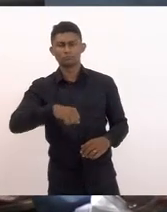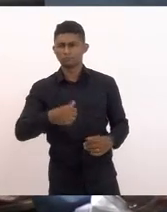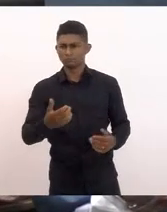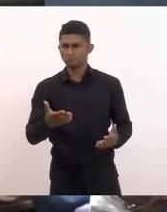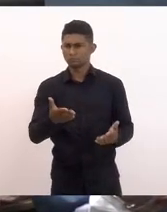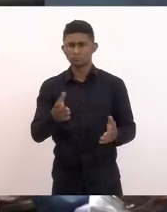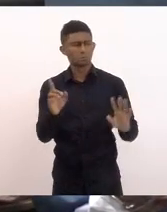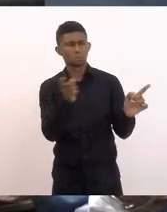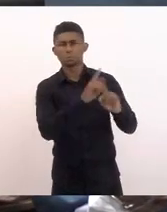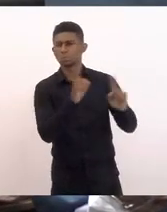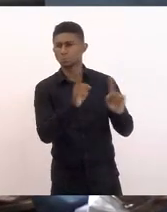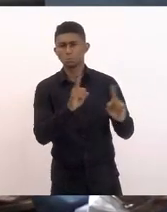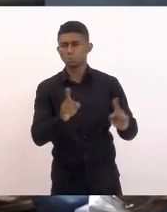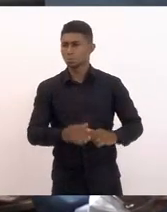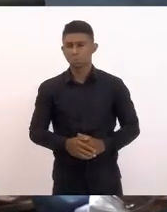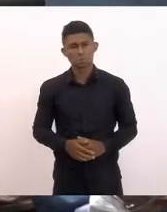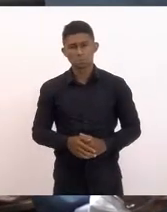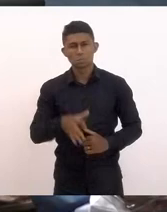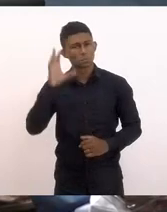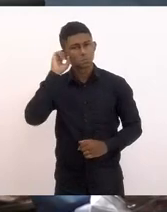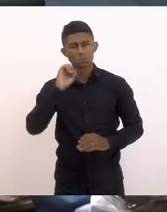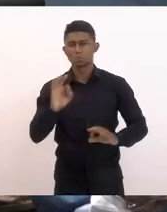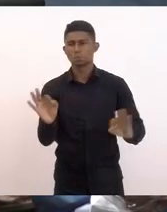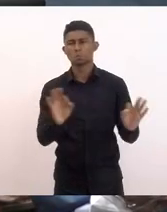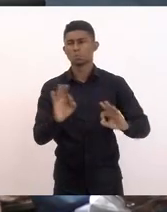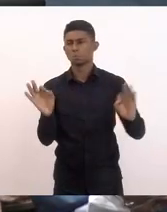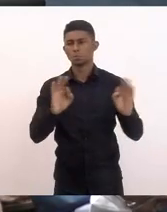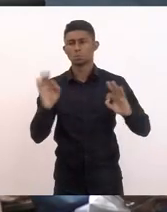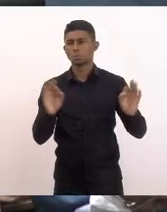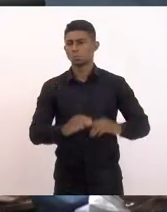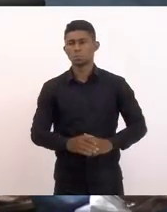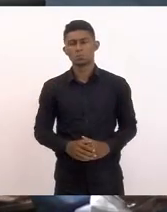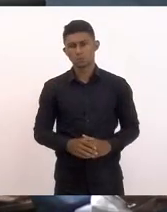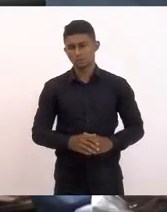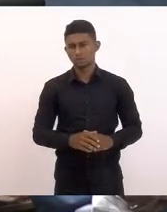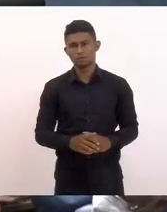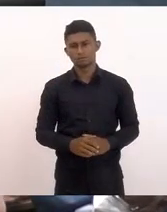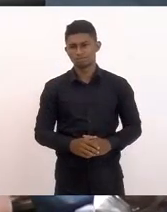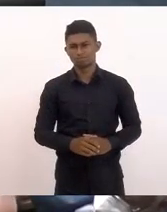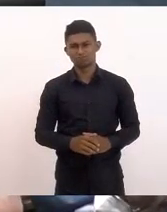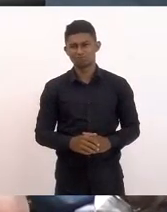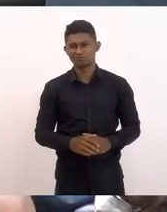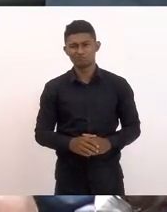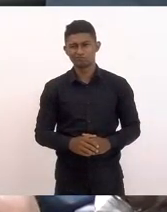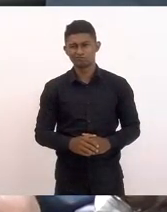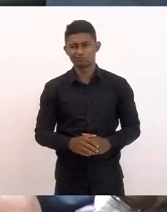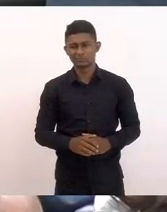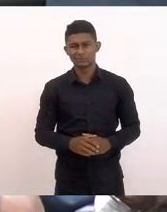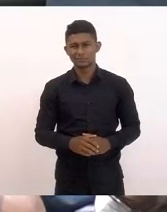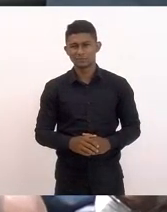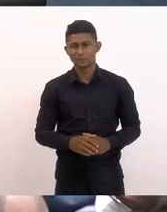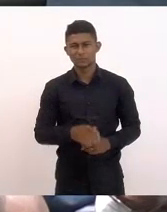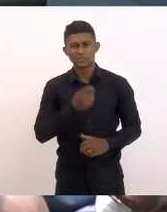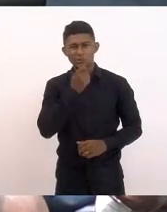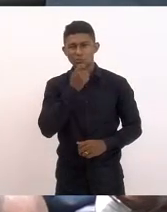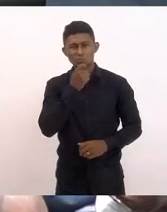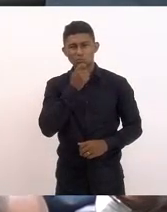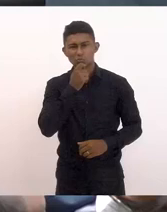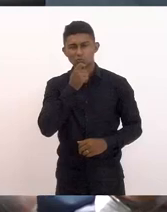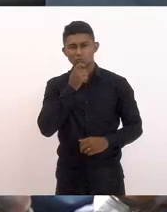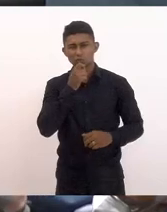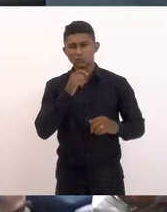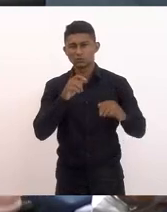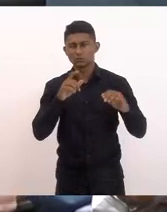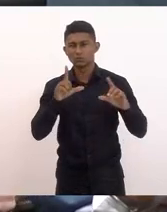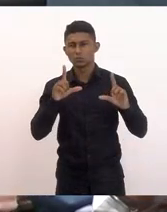o Carlos? Não, não estou ouvindo. Abriu não agora. Ouvindo. Então, não, presidente, tá, o som está baixo aqui, presidente. Não estamos